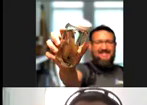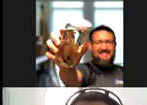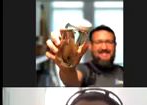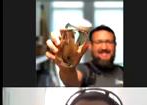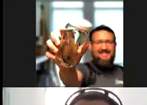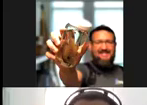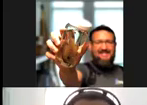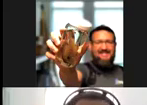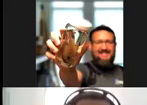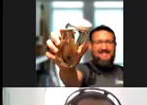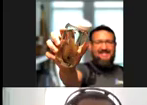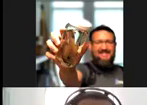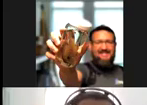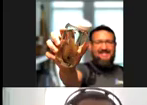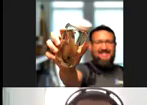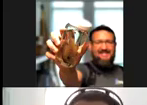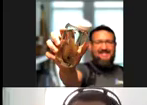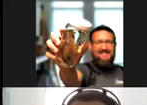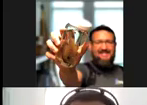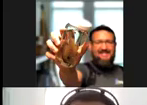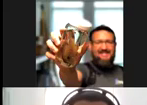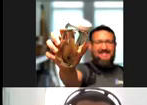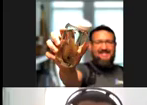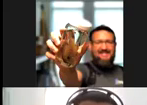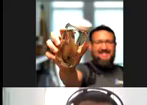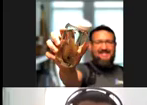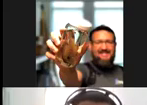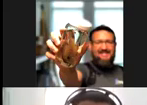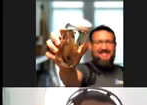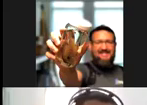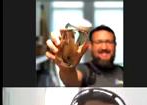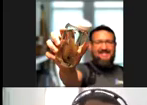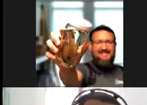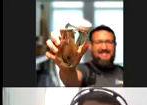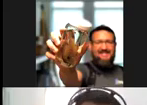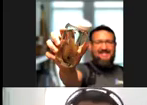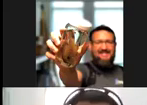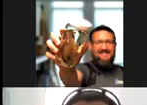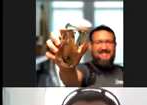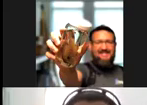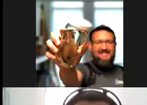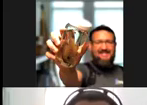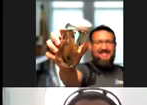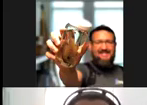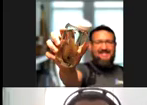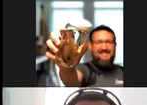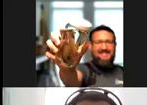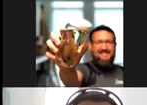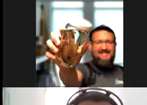uma bagunça, né? Teve uma repercussão muito grande, uma repercussão negativa para muita gente atacando,